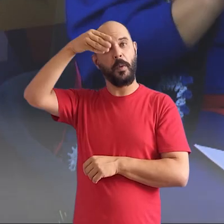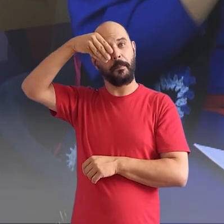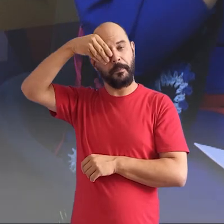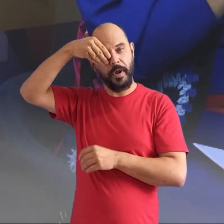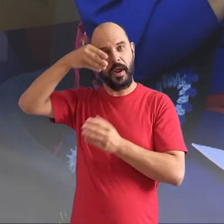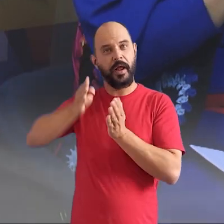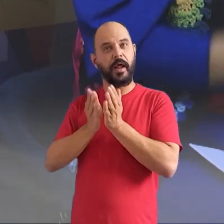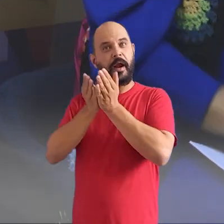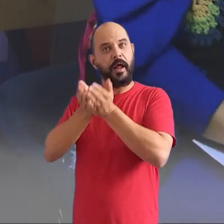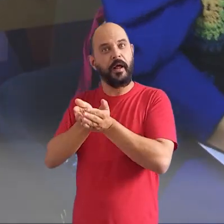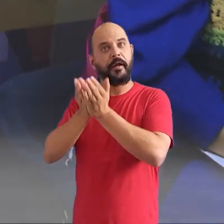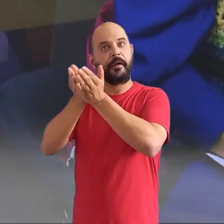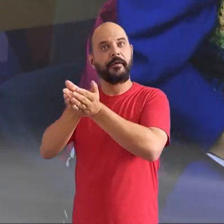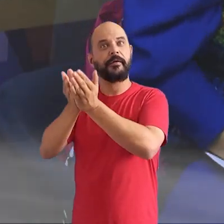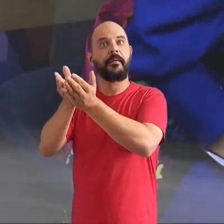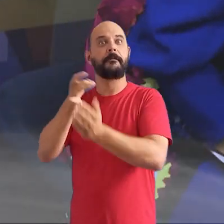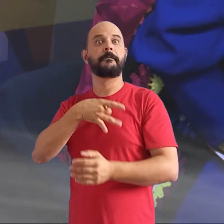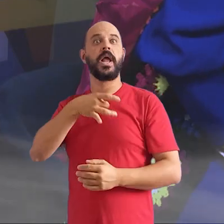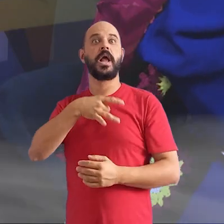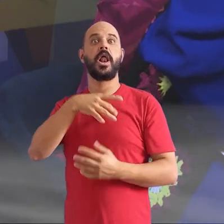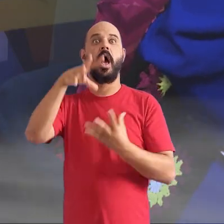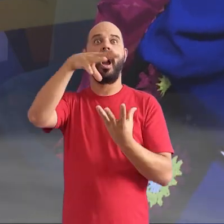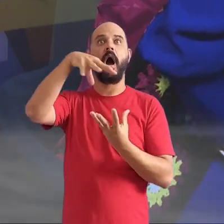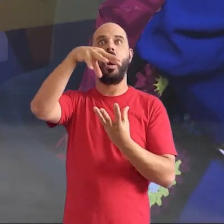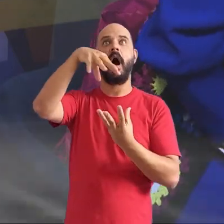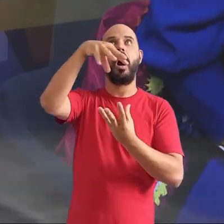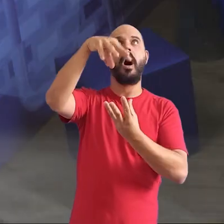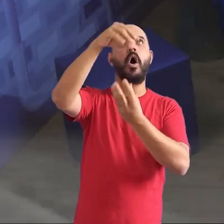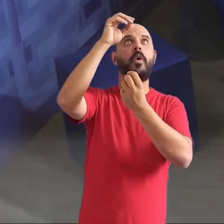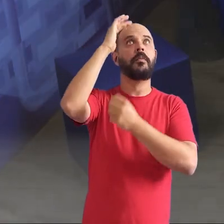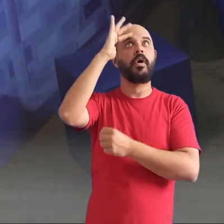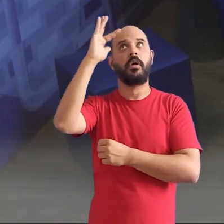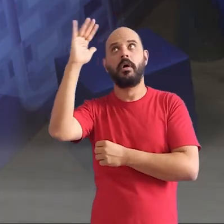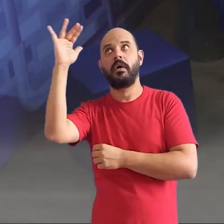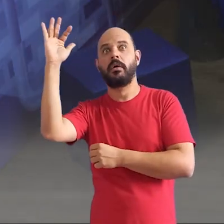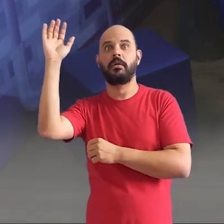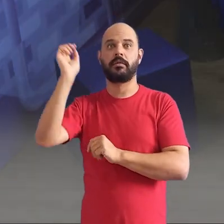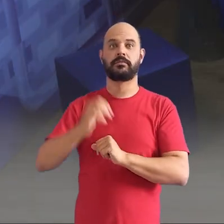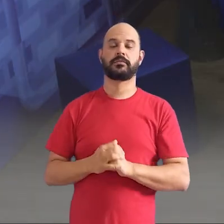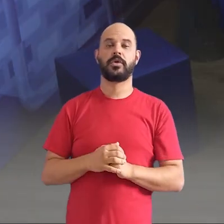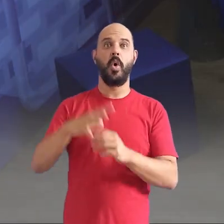ele morria de medo do fantasma.